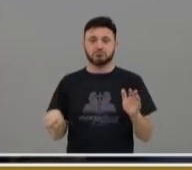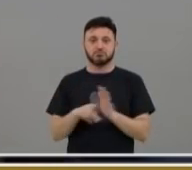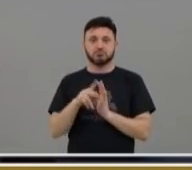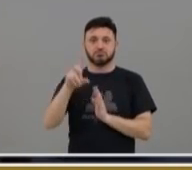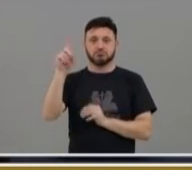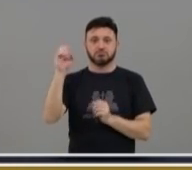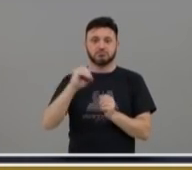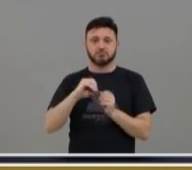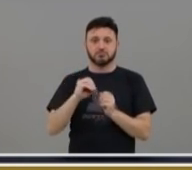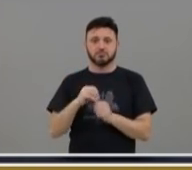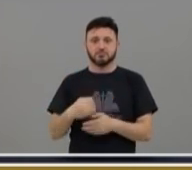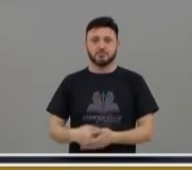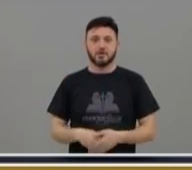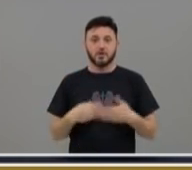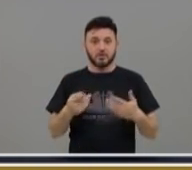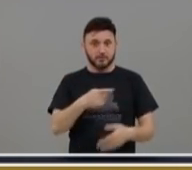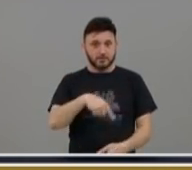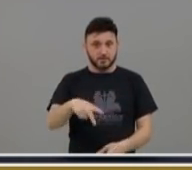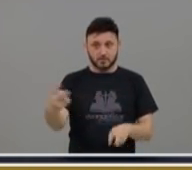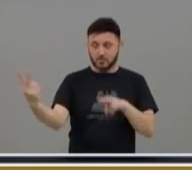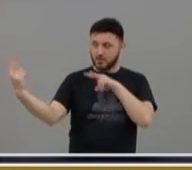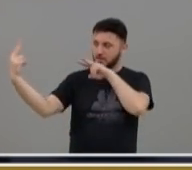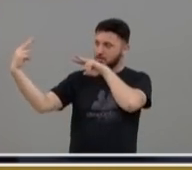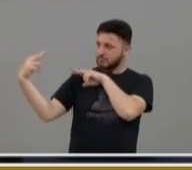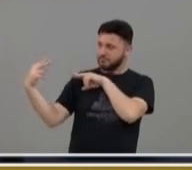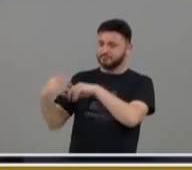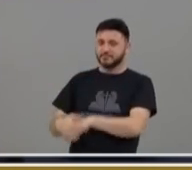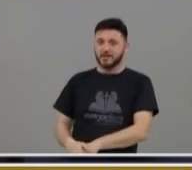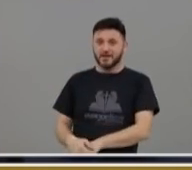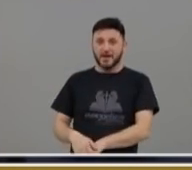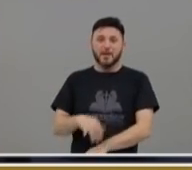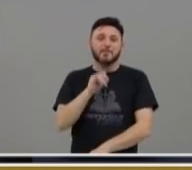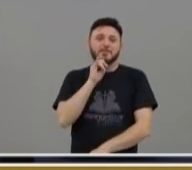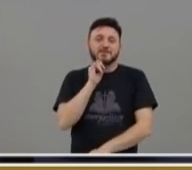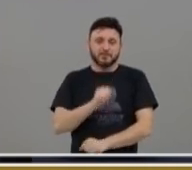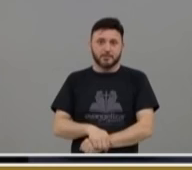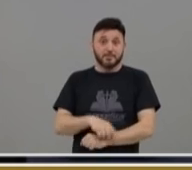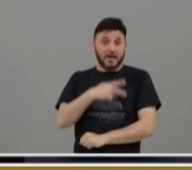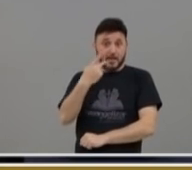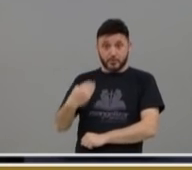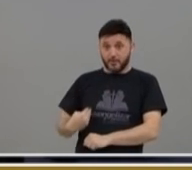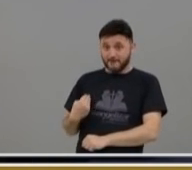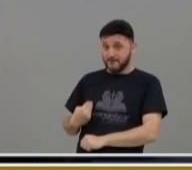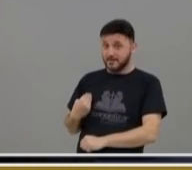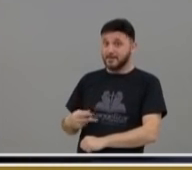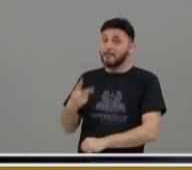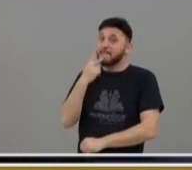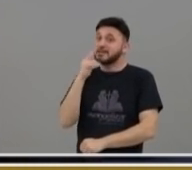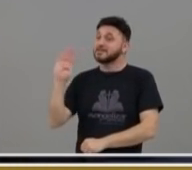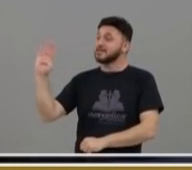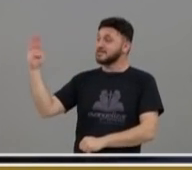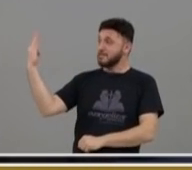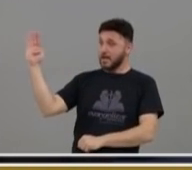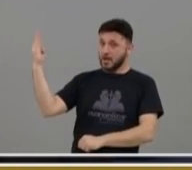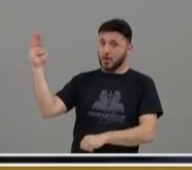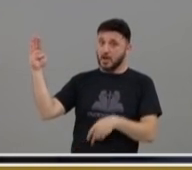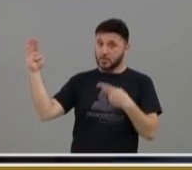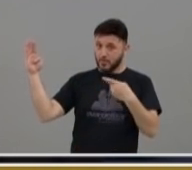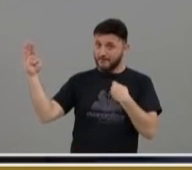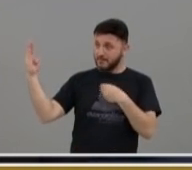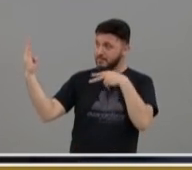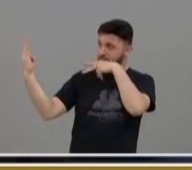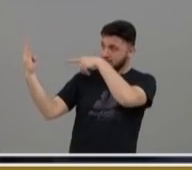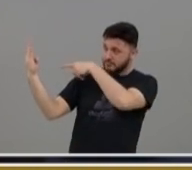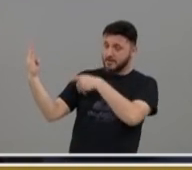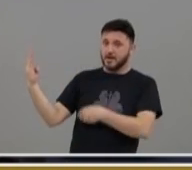fazer. Quando você olhar no espelho da sua vida, quando você olhar no espelho da sua existência, enxergue ali aquilo que ninguém consegue enxergar.